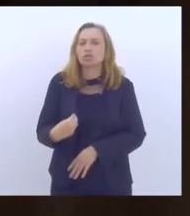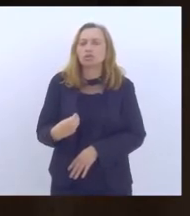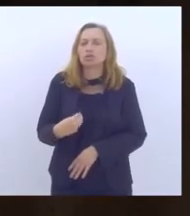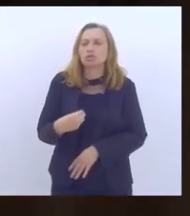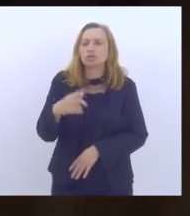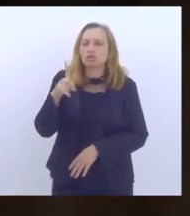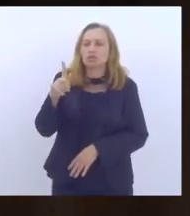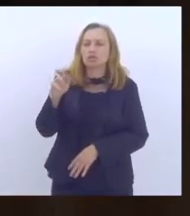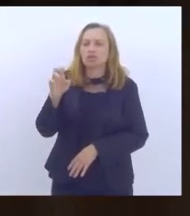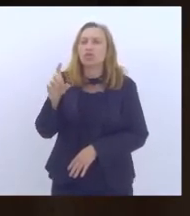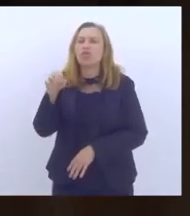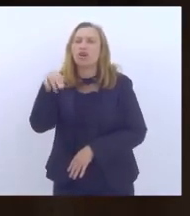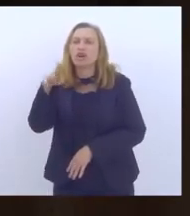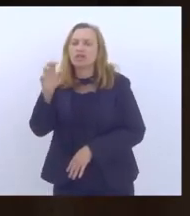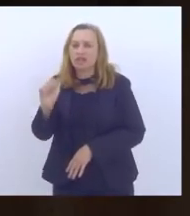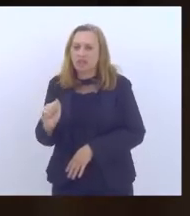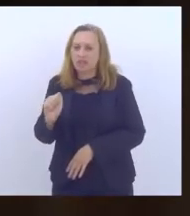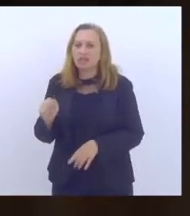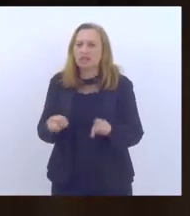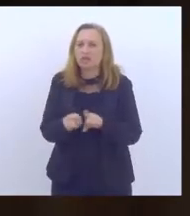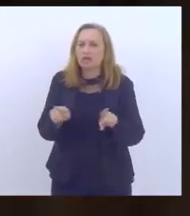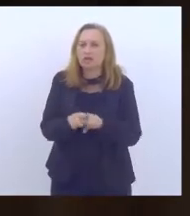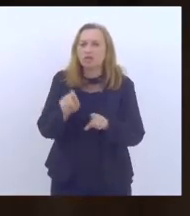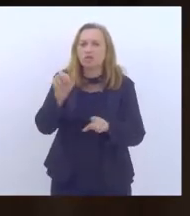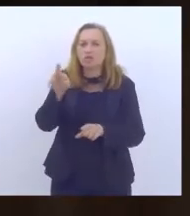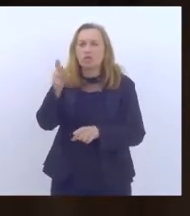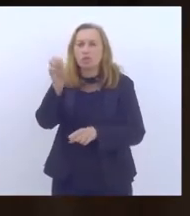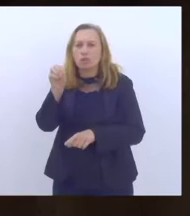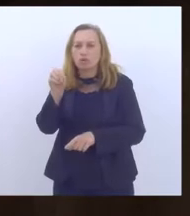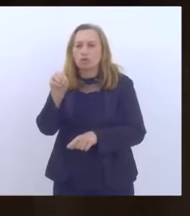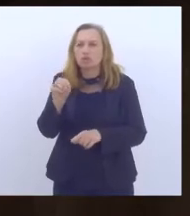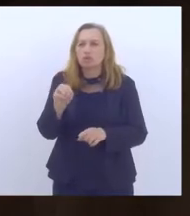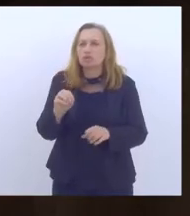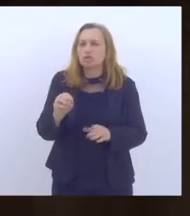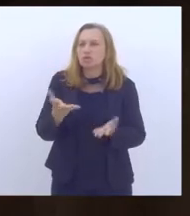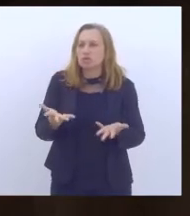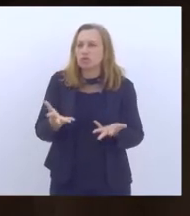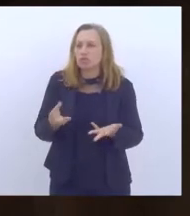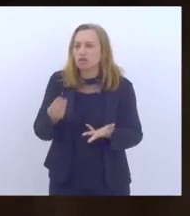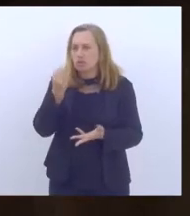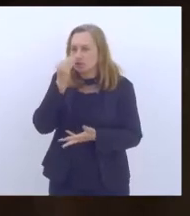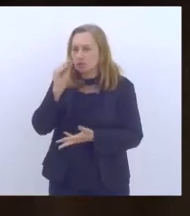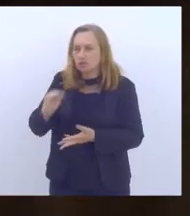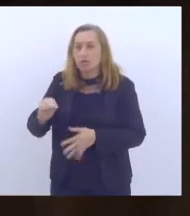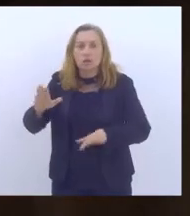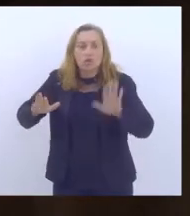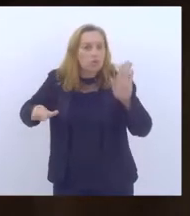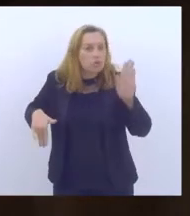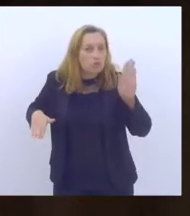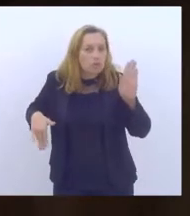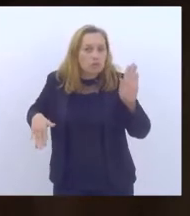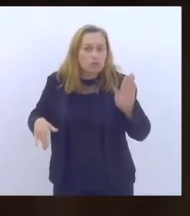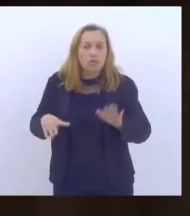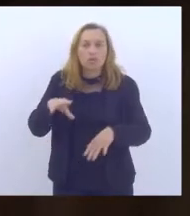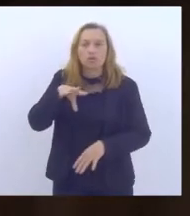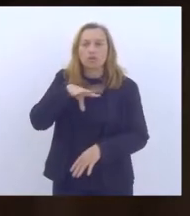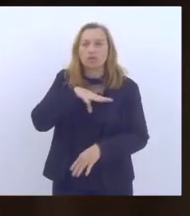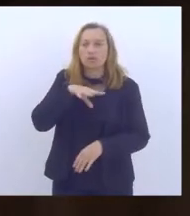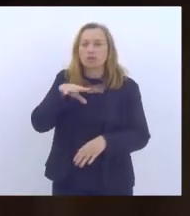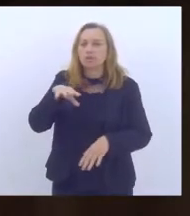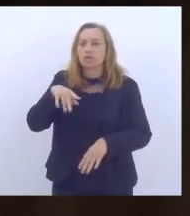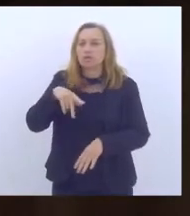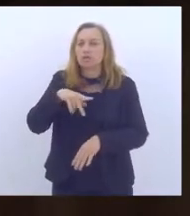eu Bank e também do Bruno Gagliasso que foram hostilizados numa praia em Portugal